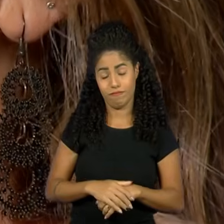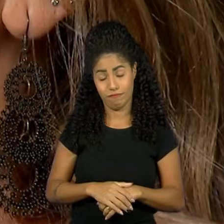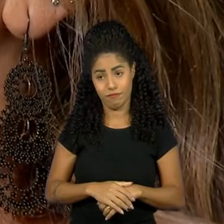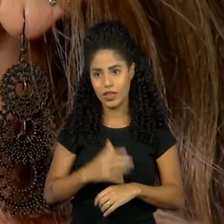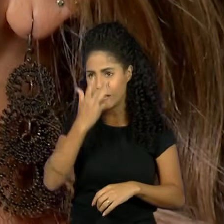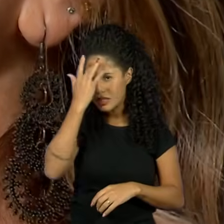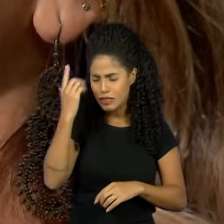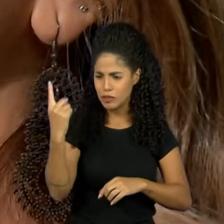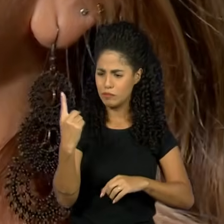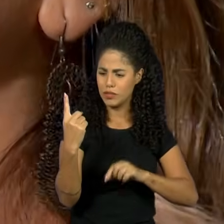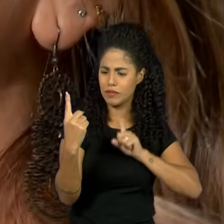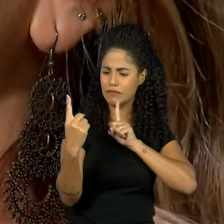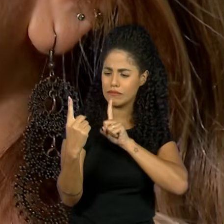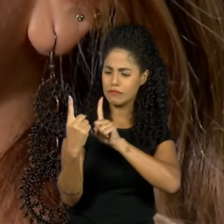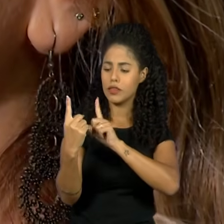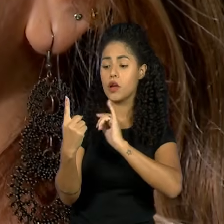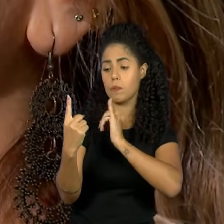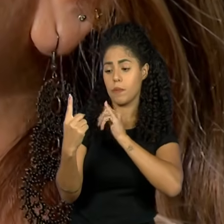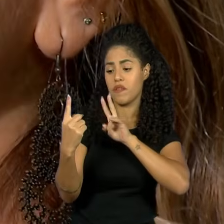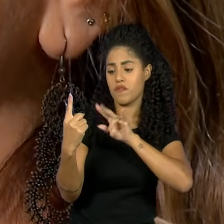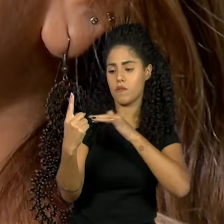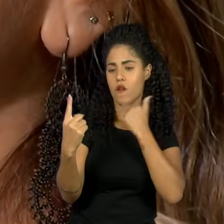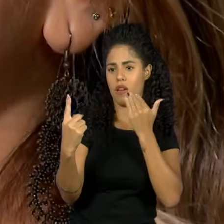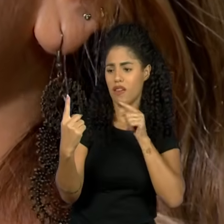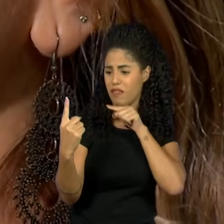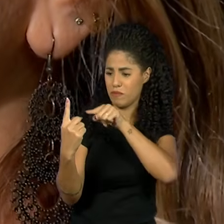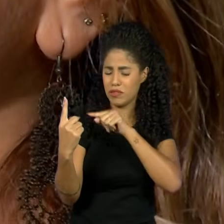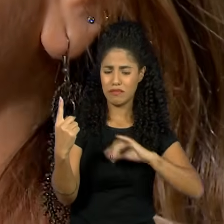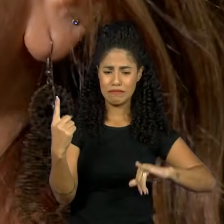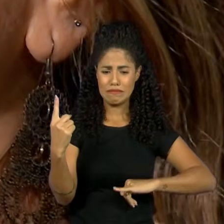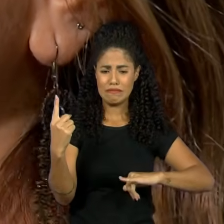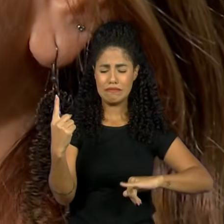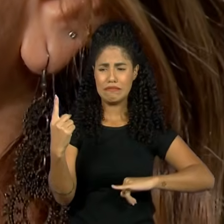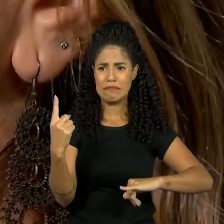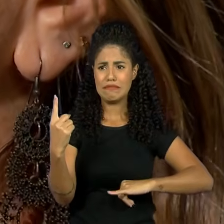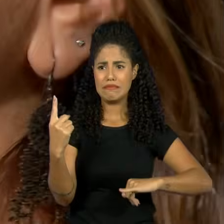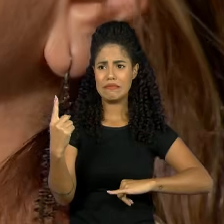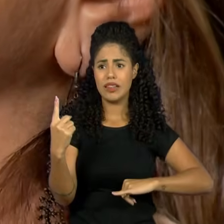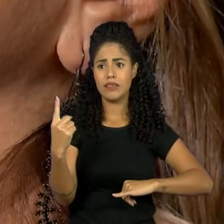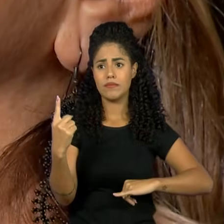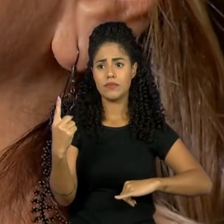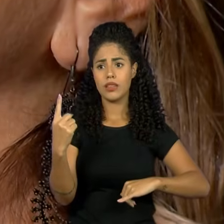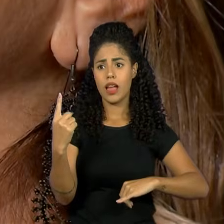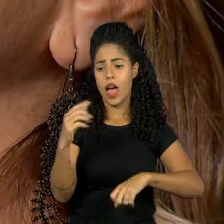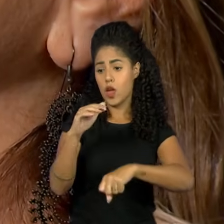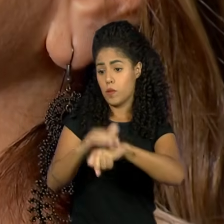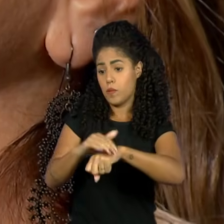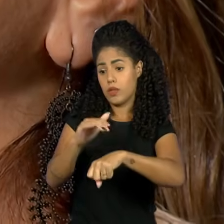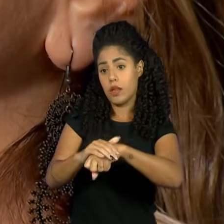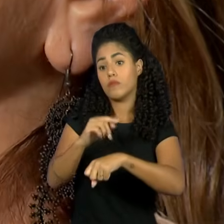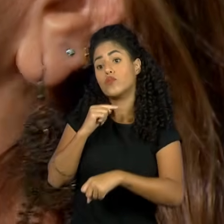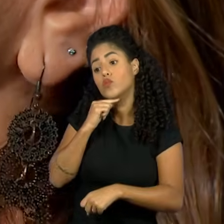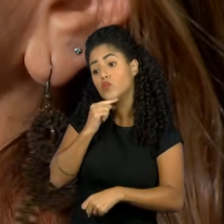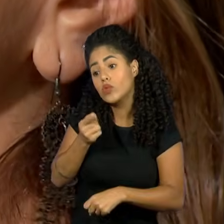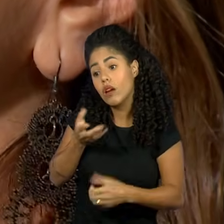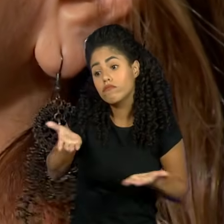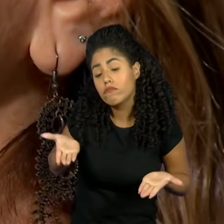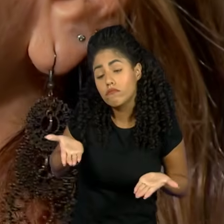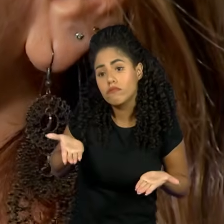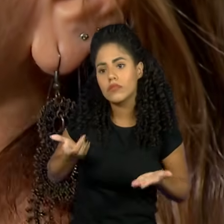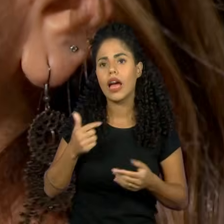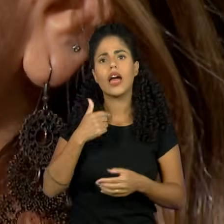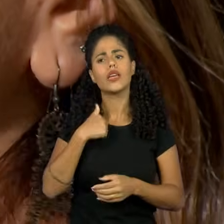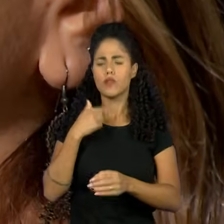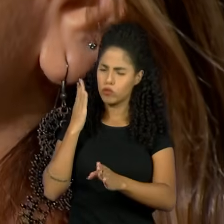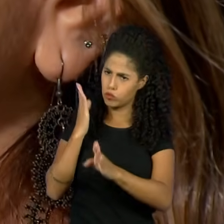fica transbordando de sofrimento e ninguém sabe o que fazer, diz que não tem nada para fazer. E aí eu descobri